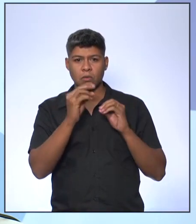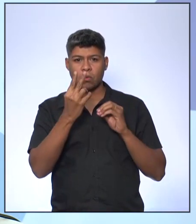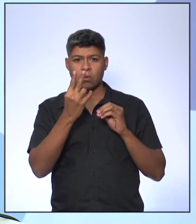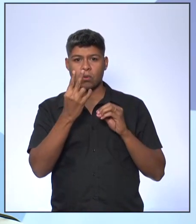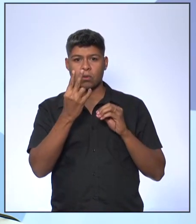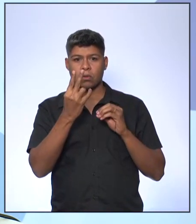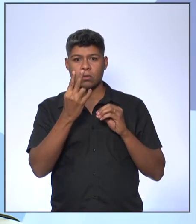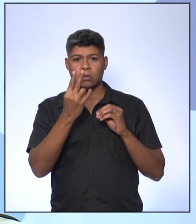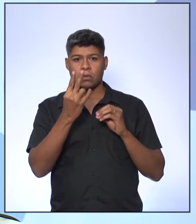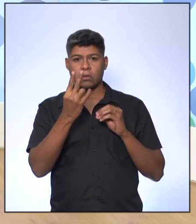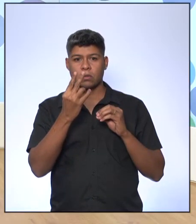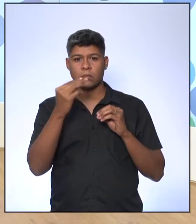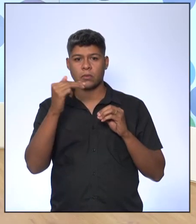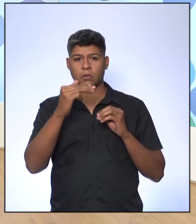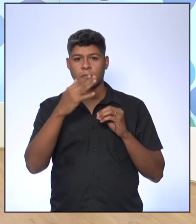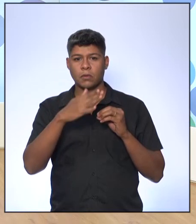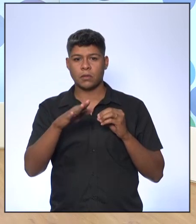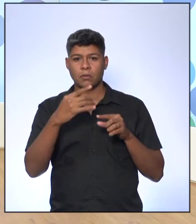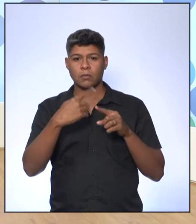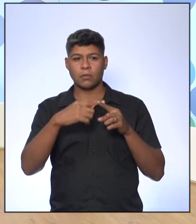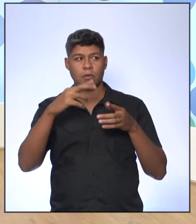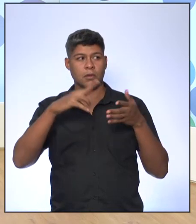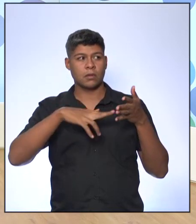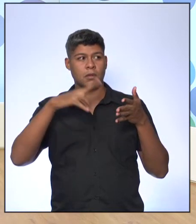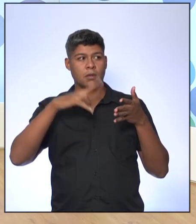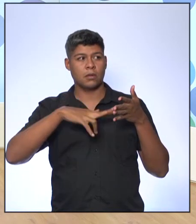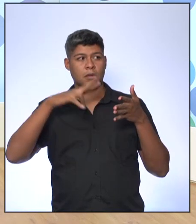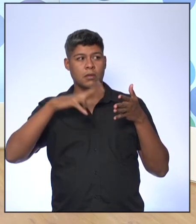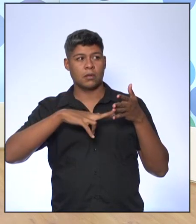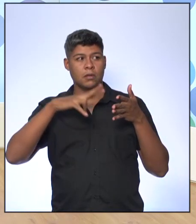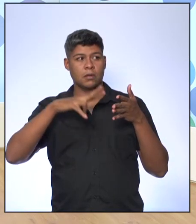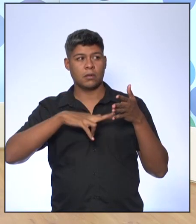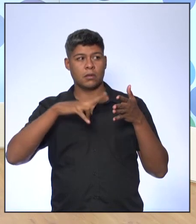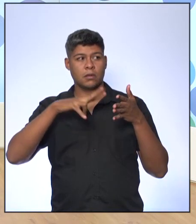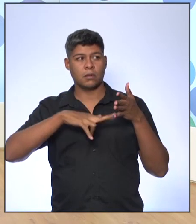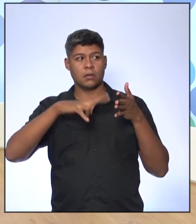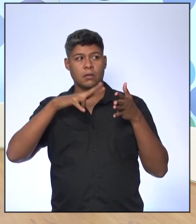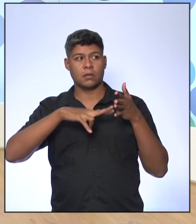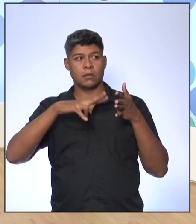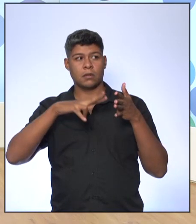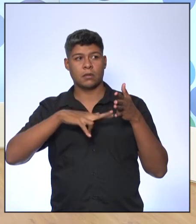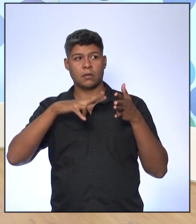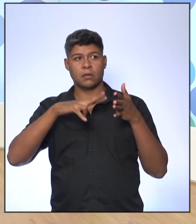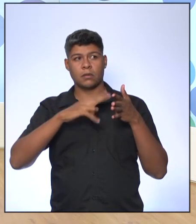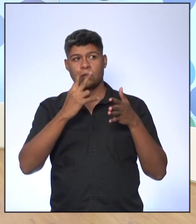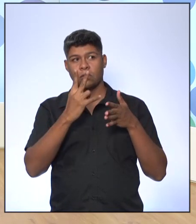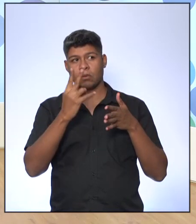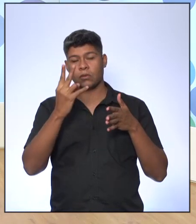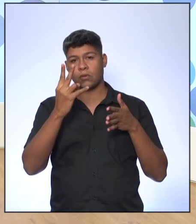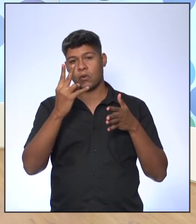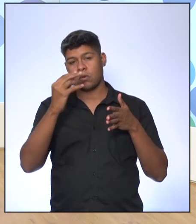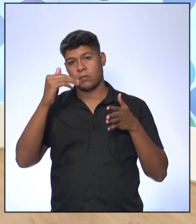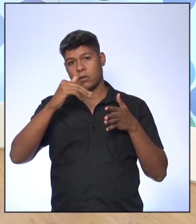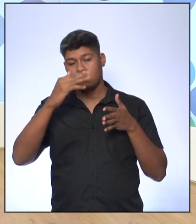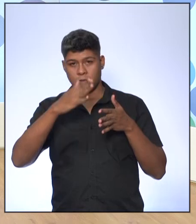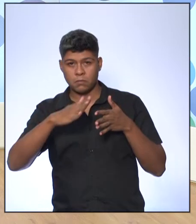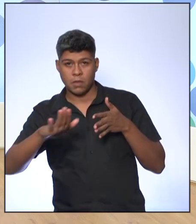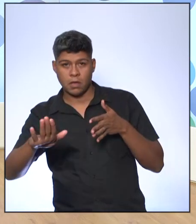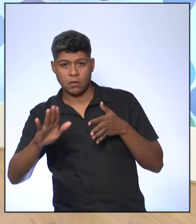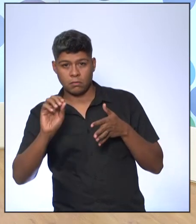meio? tá bom. É porque precisa ler bastante isso daí. Galera, eu vou deixar aí 2 minutos e meio, tá